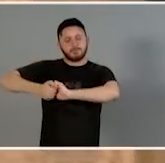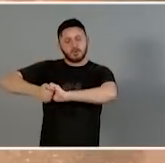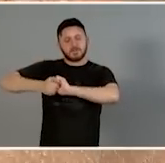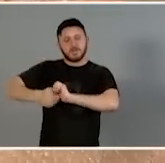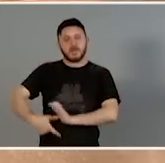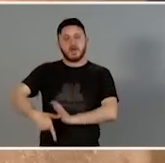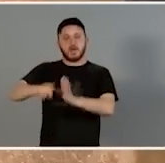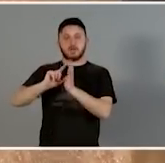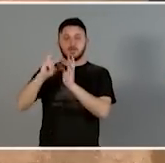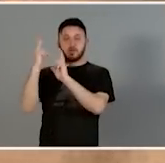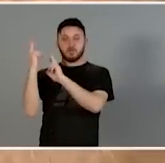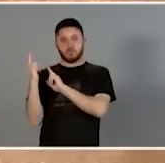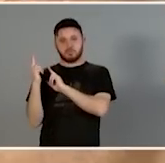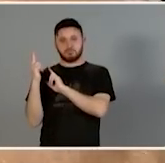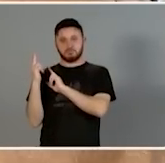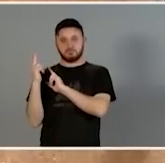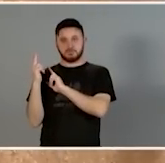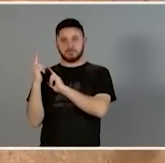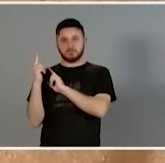de dormir.